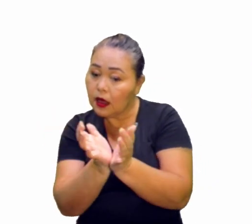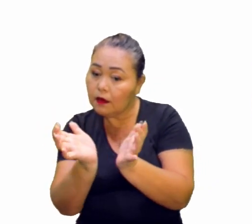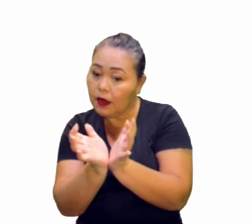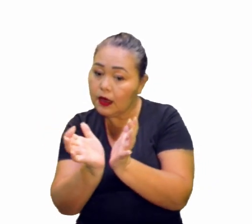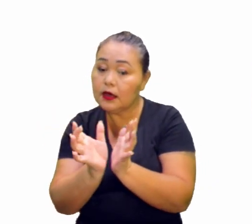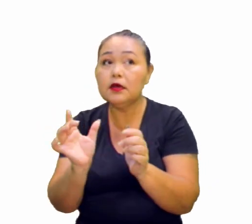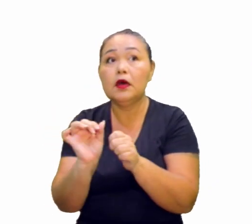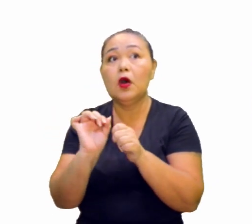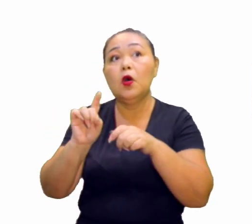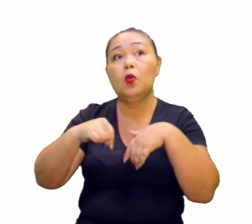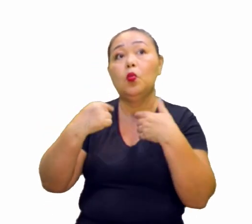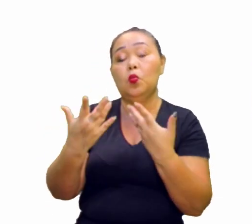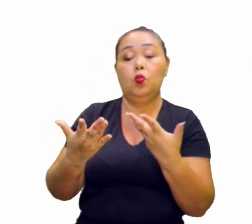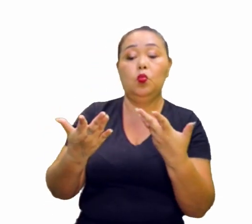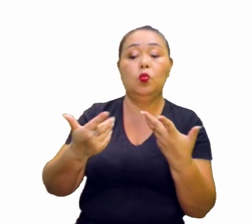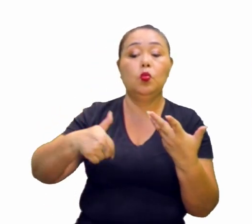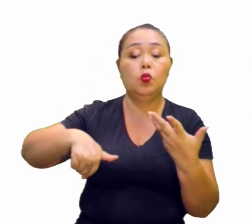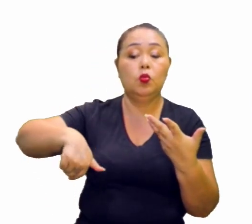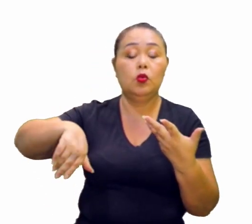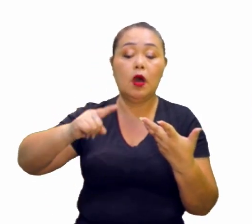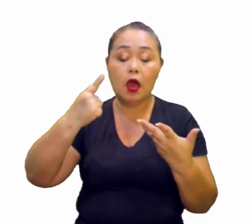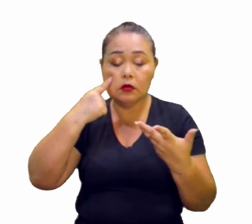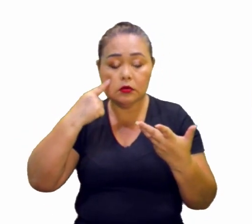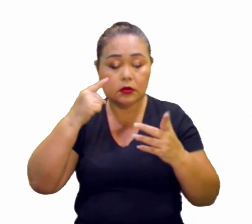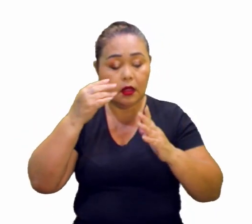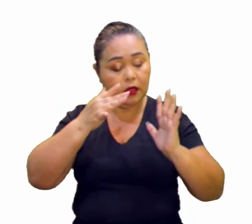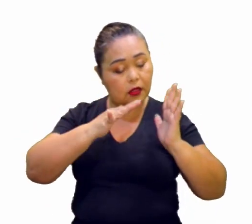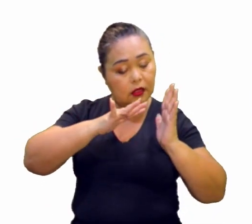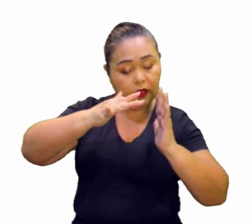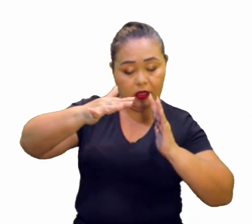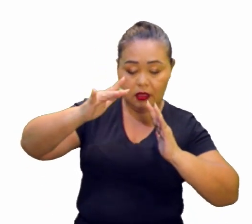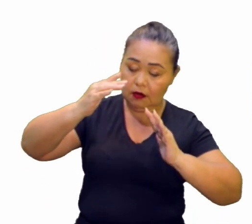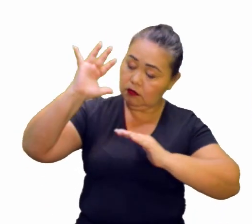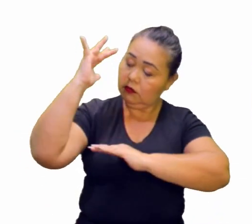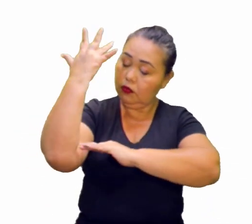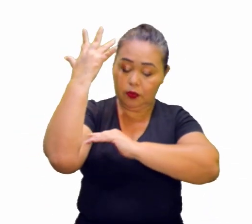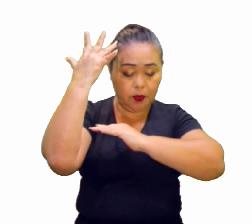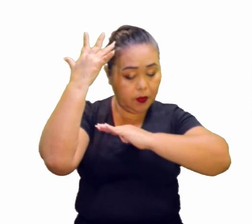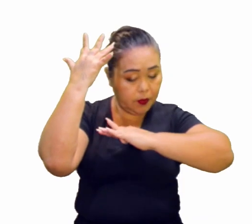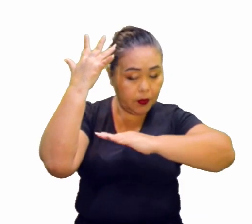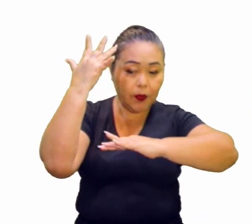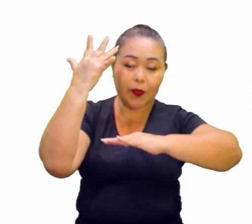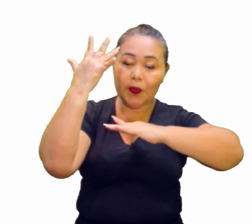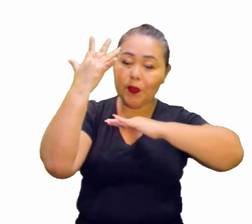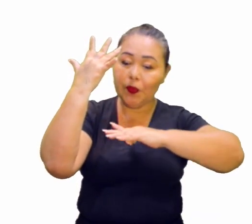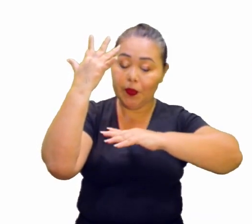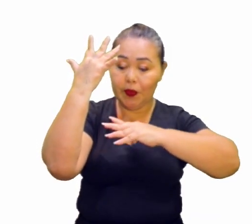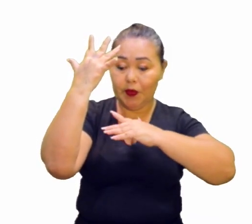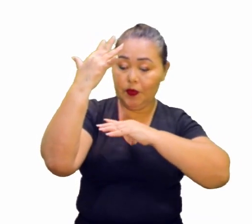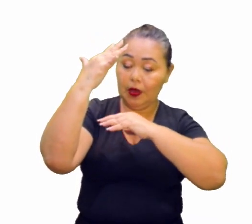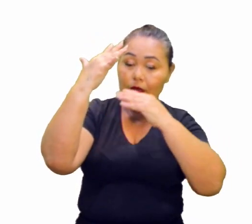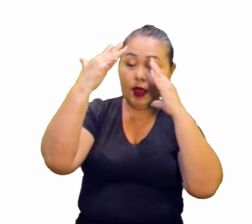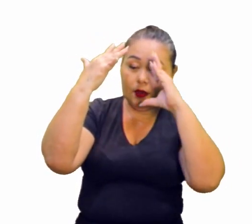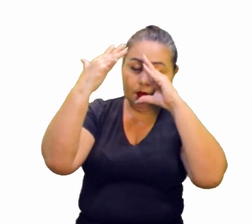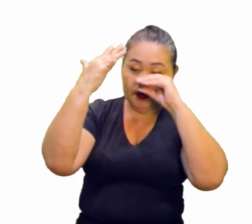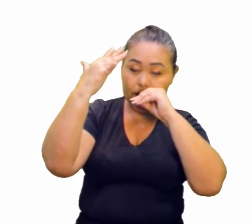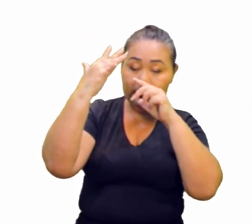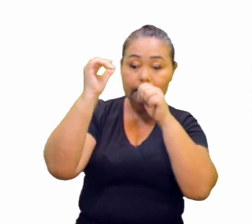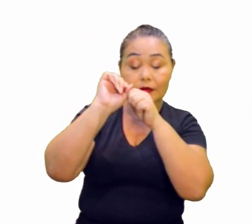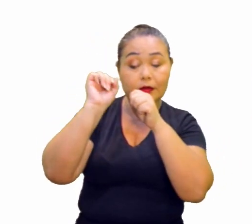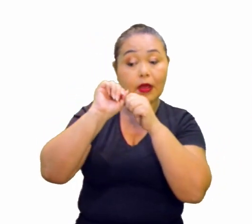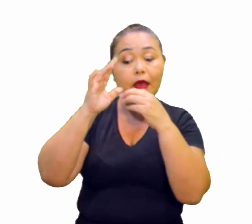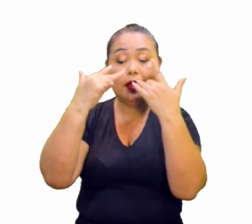aí, aquelas espécies que vão servir de sombreamento para aquelas espécies culturais de ciclos menores, né? Aquelas que vão ser atrativo